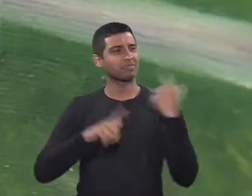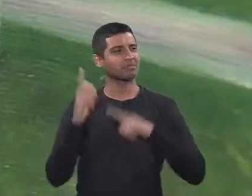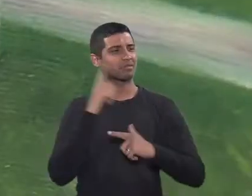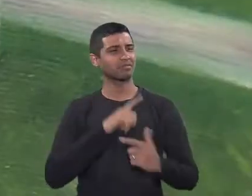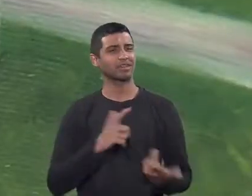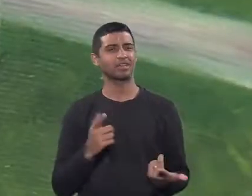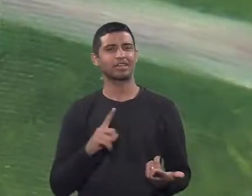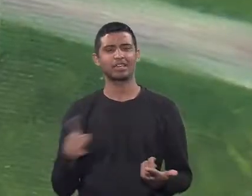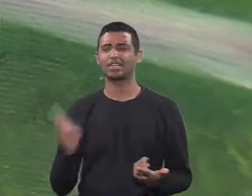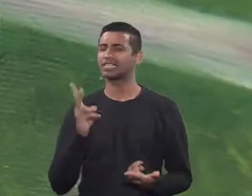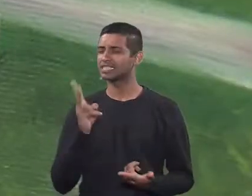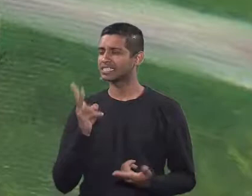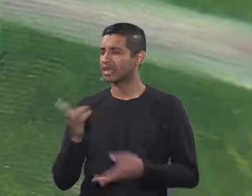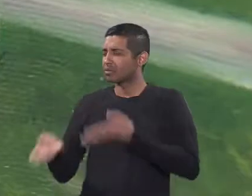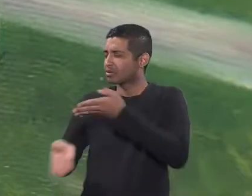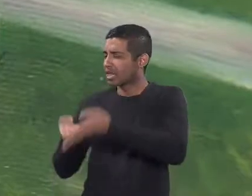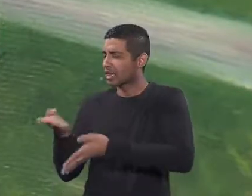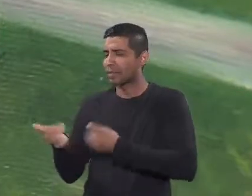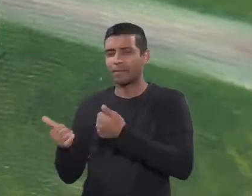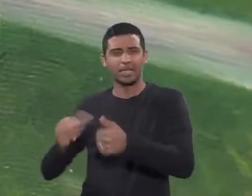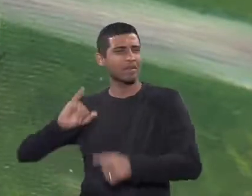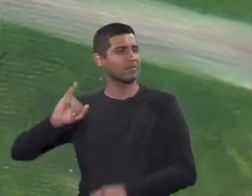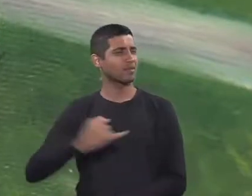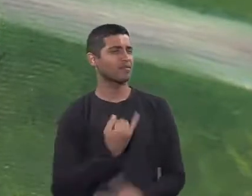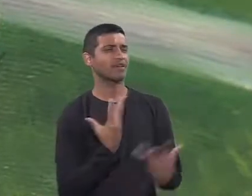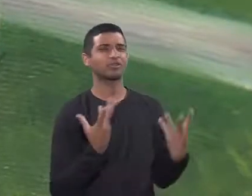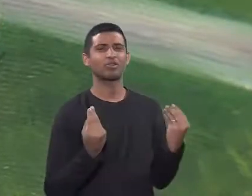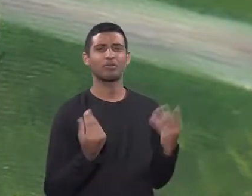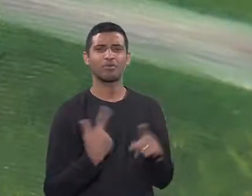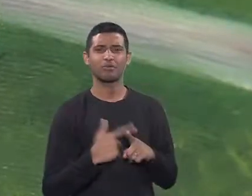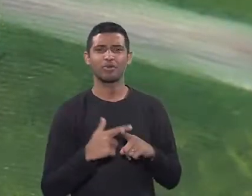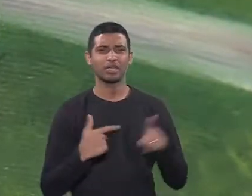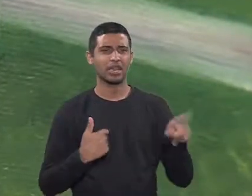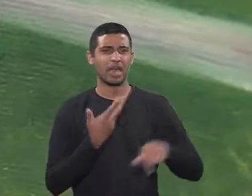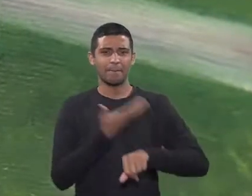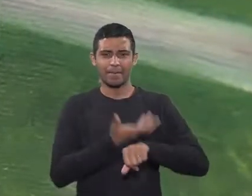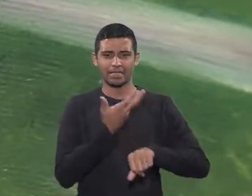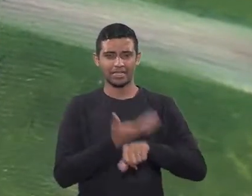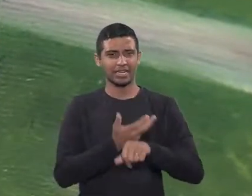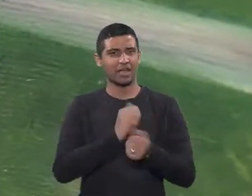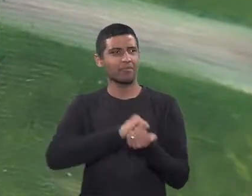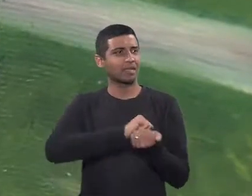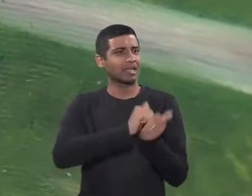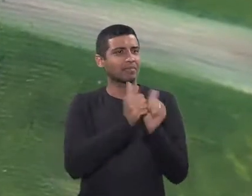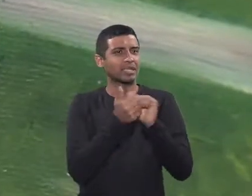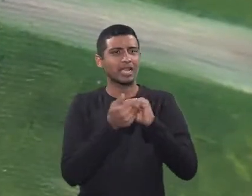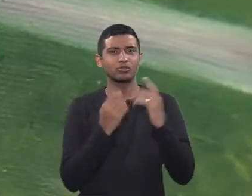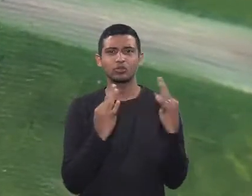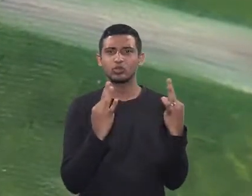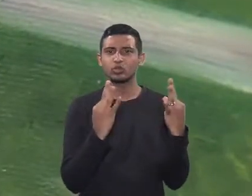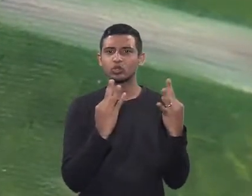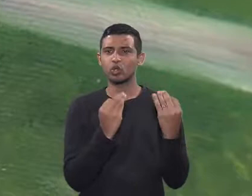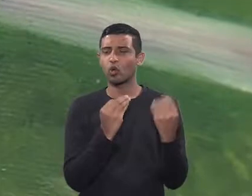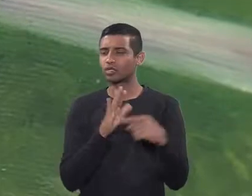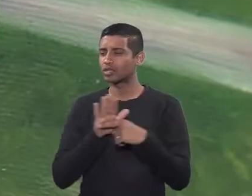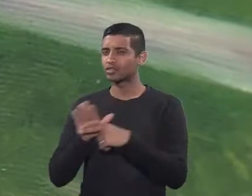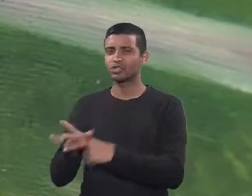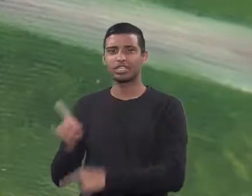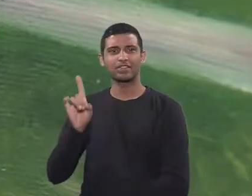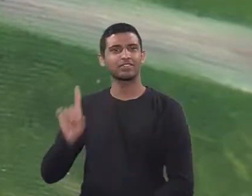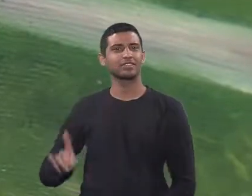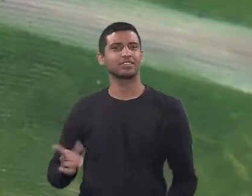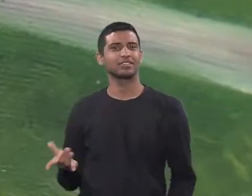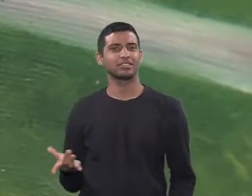foi sempre bem tratado, aproveitou muito, porque o material é todo adequado a crianças. Nunca